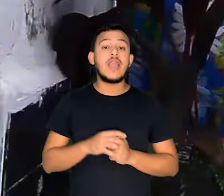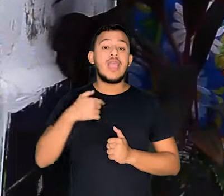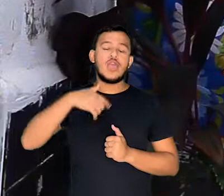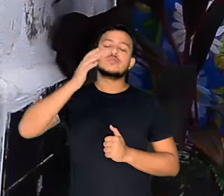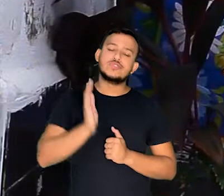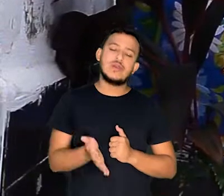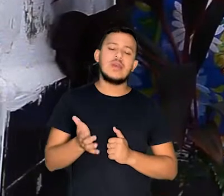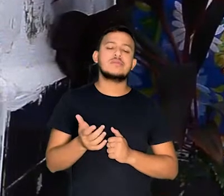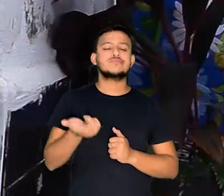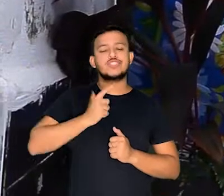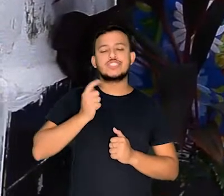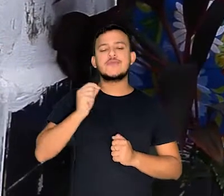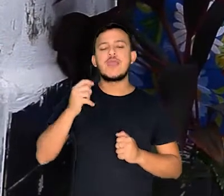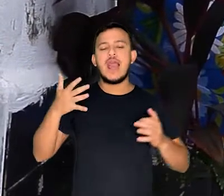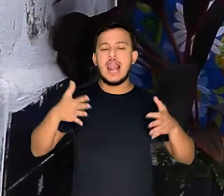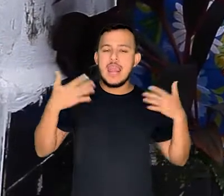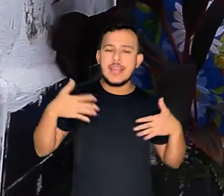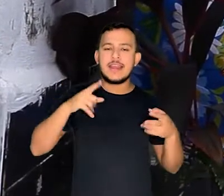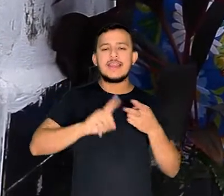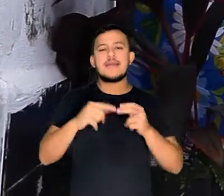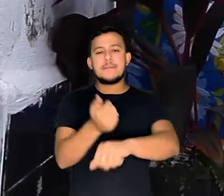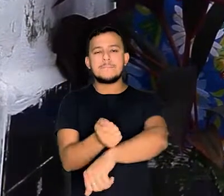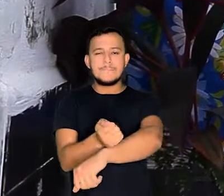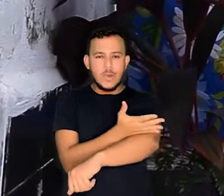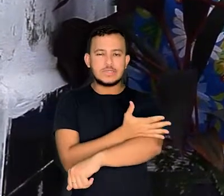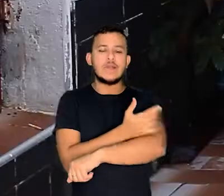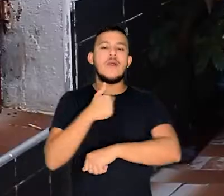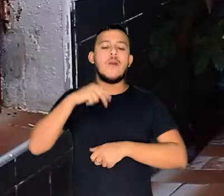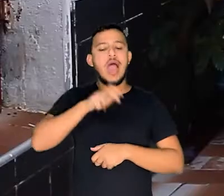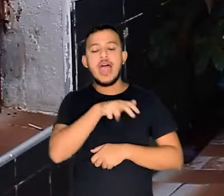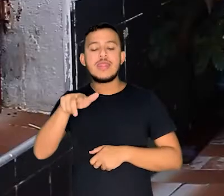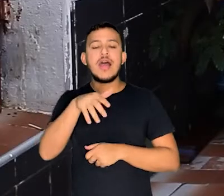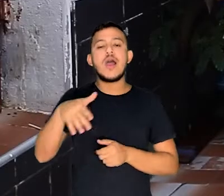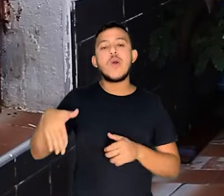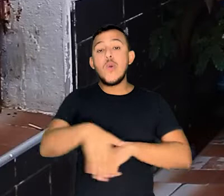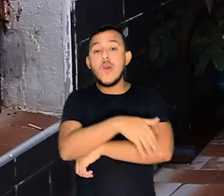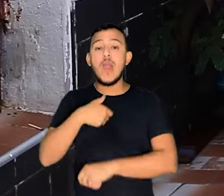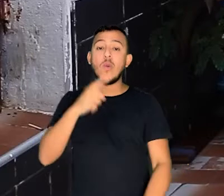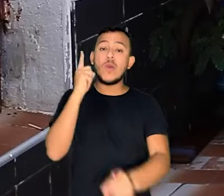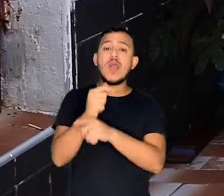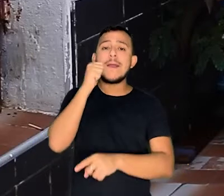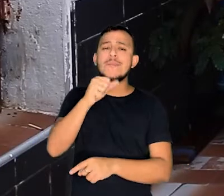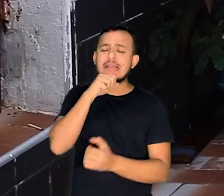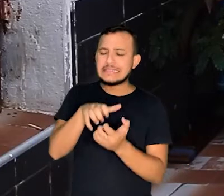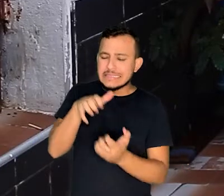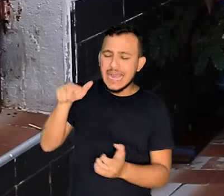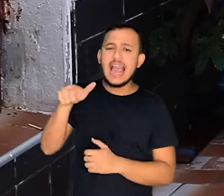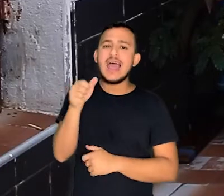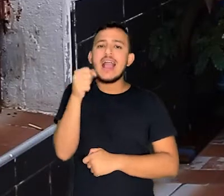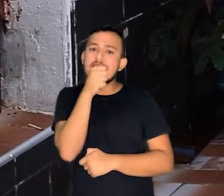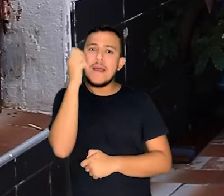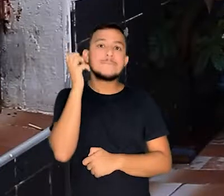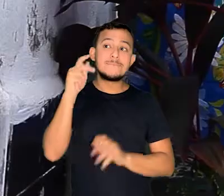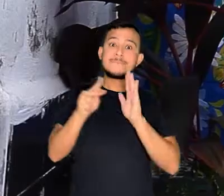Eu já tive a alegria, a emoção de estar andando na rua e encontrar uma senhora já de idade cantando uma